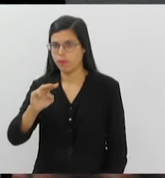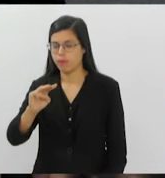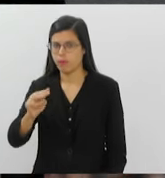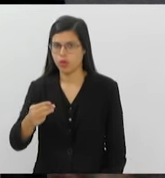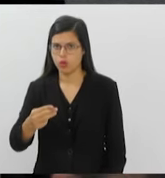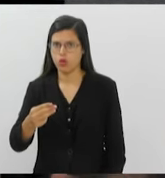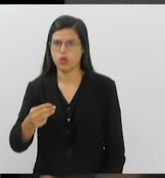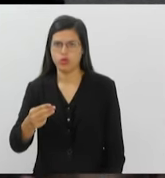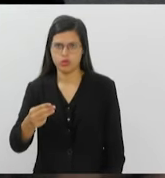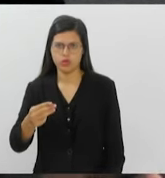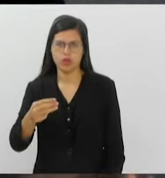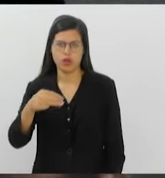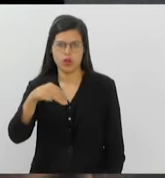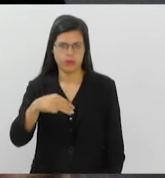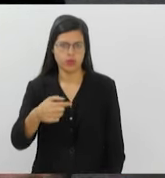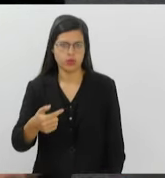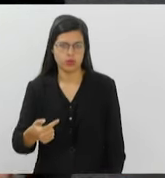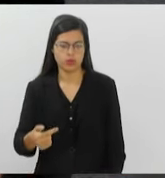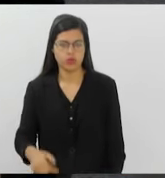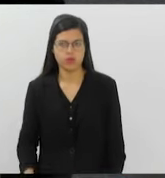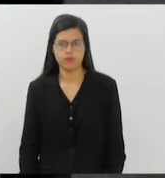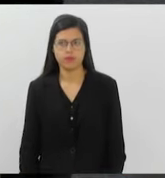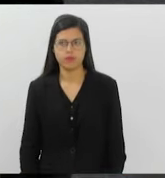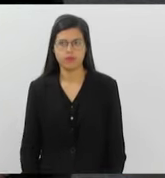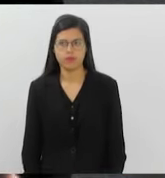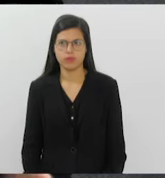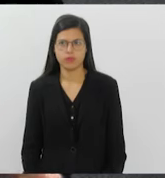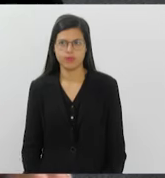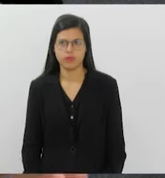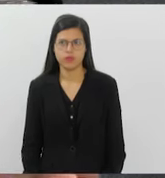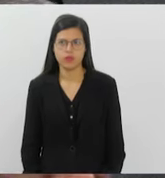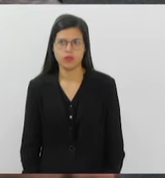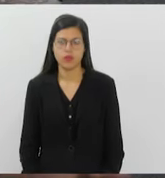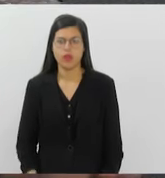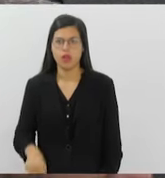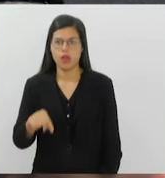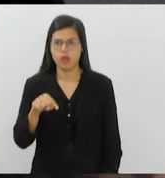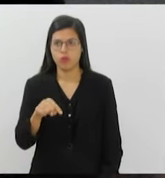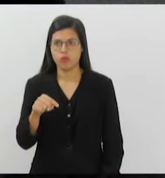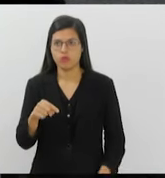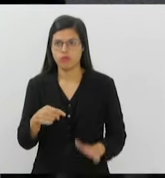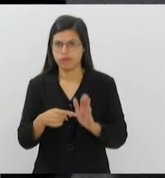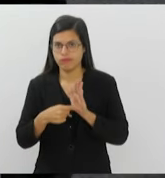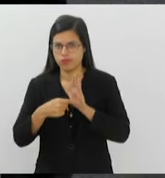dia. Com esta mensagem, é possível